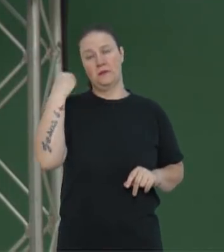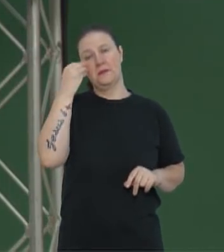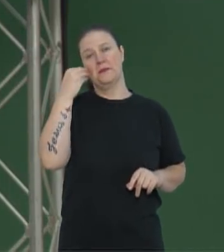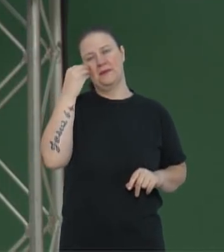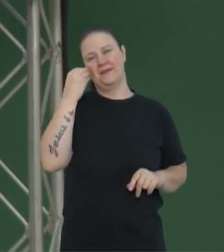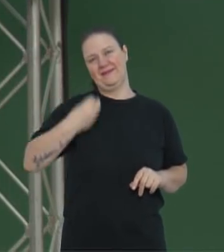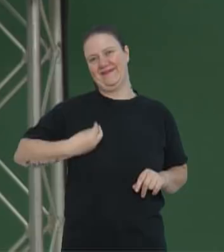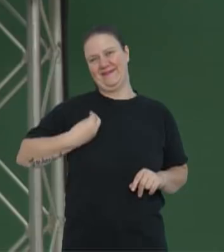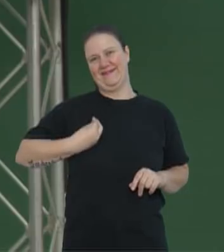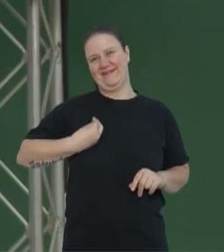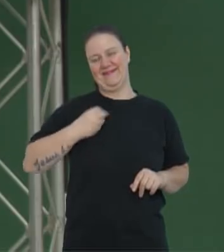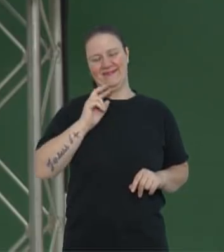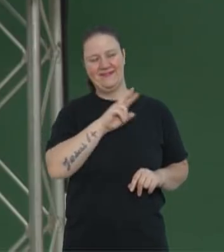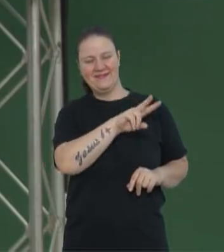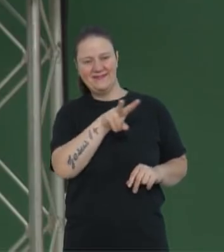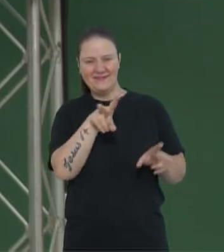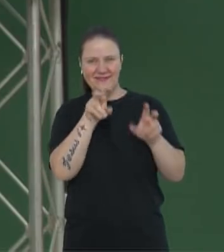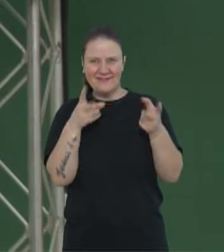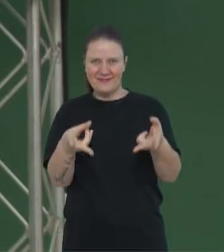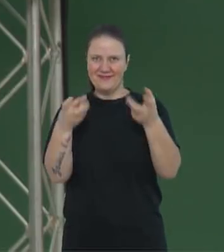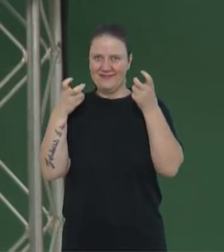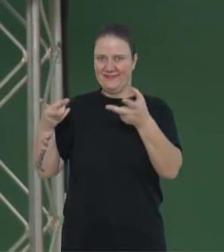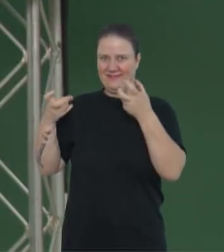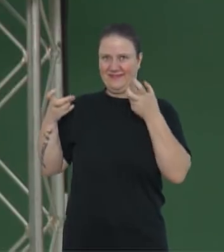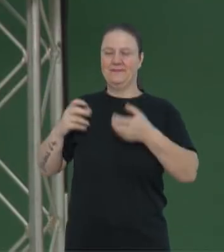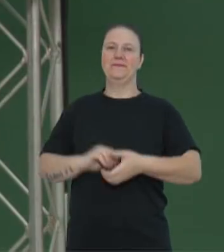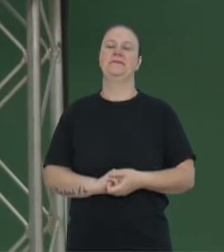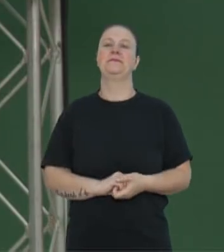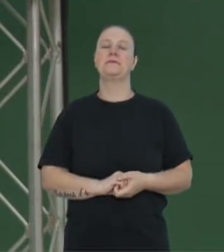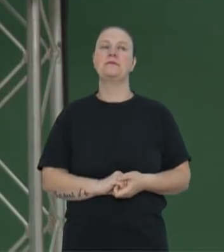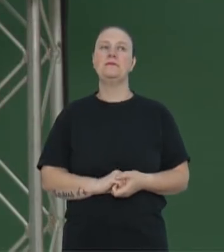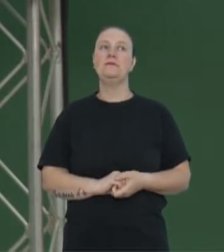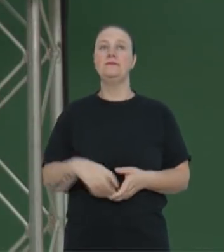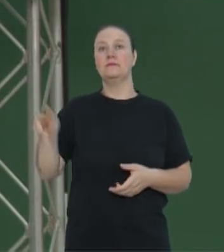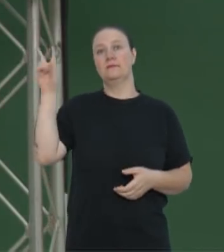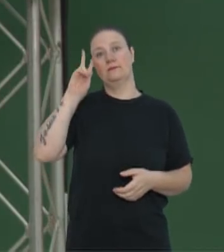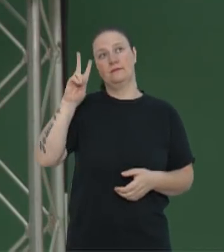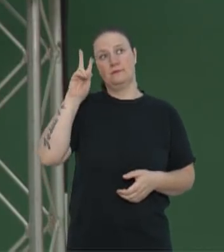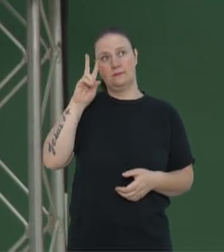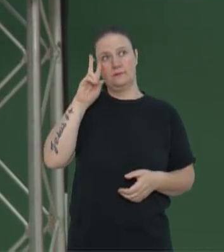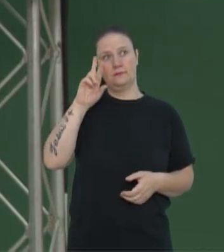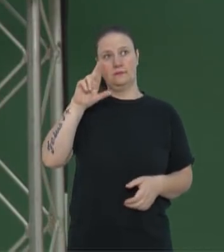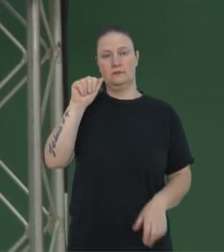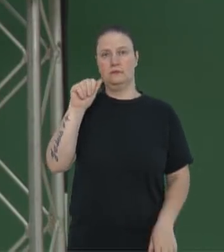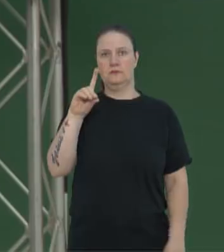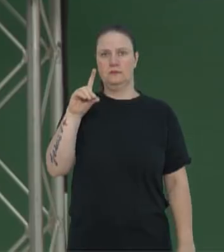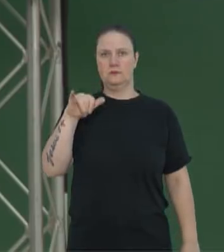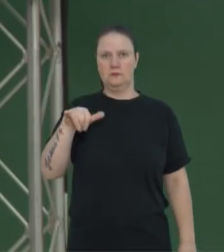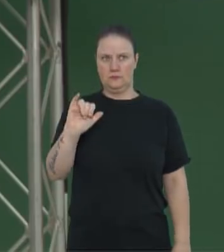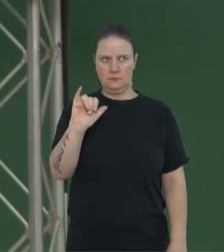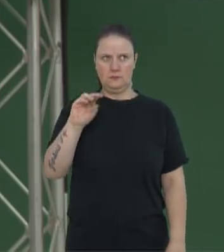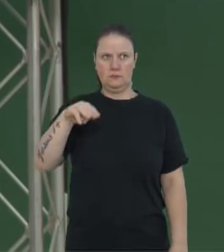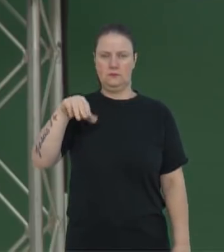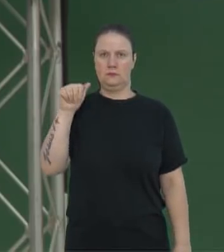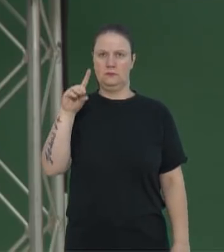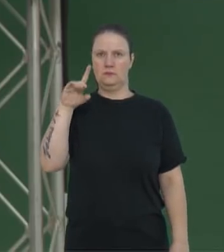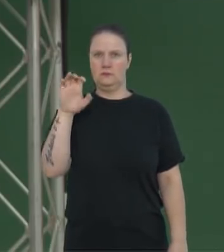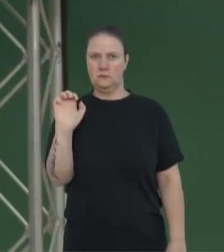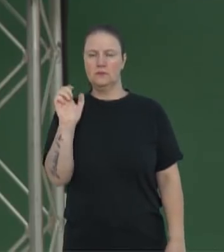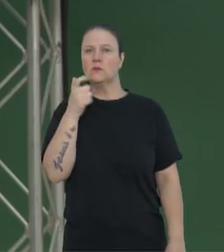Há algumas questões importantes de se falar, se lembrar que é ready-made, que em inglês quer dizer